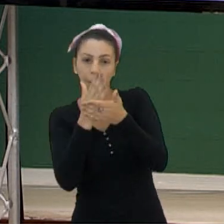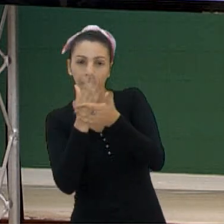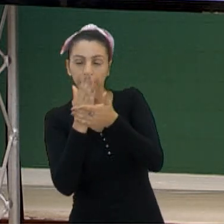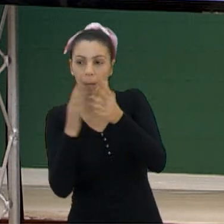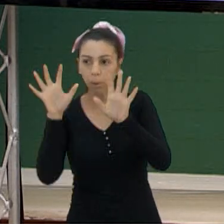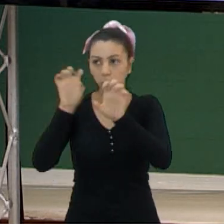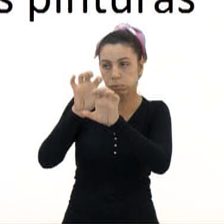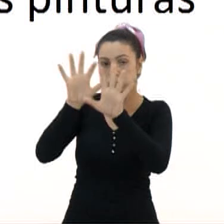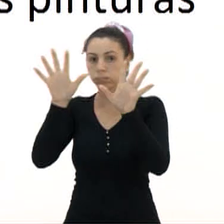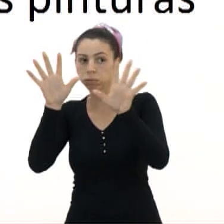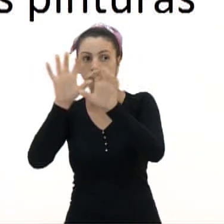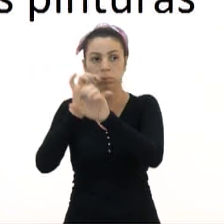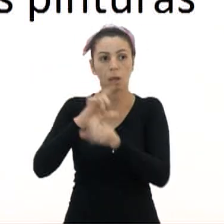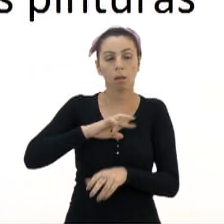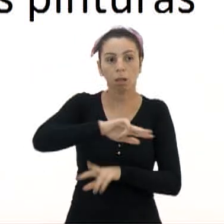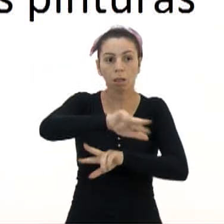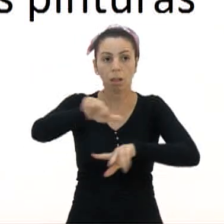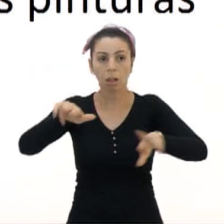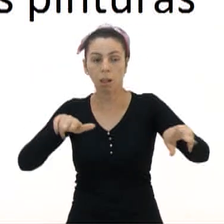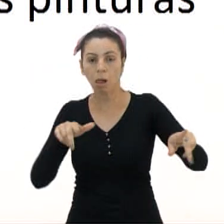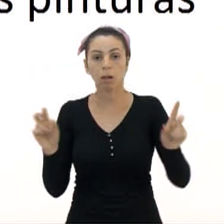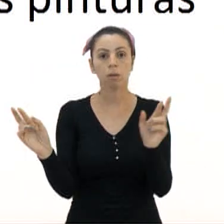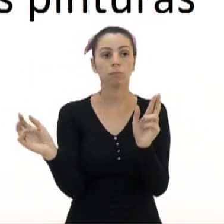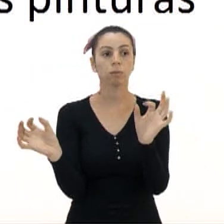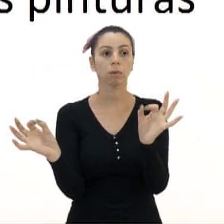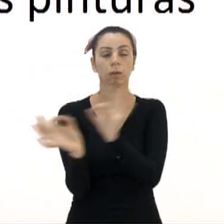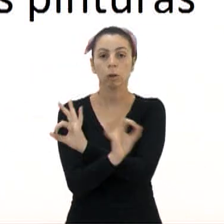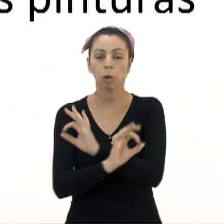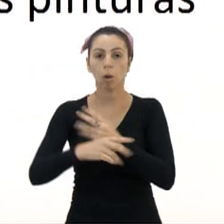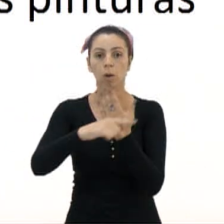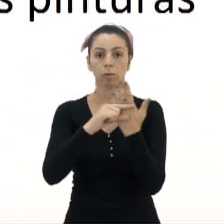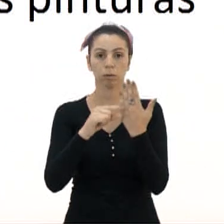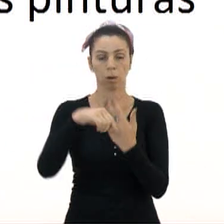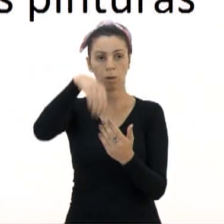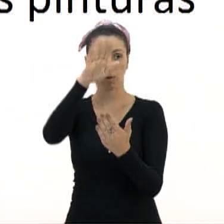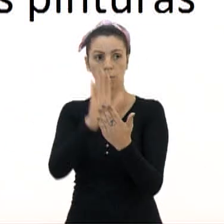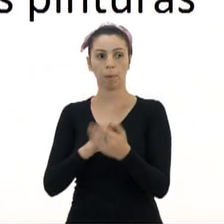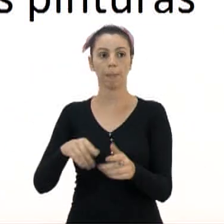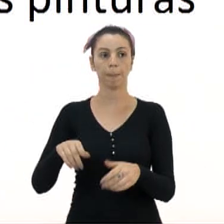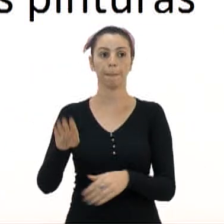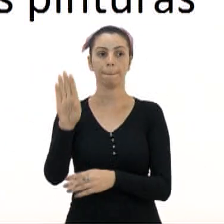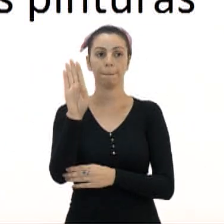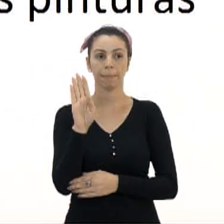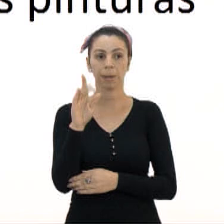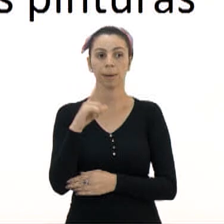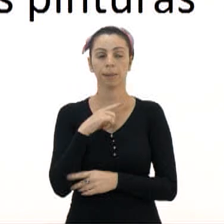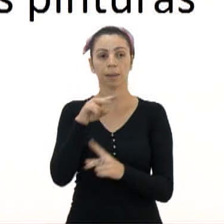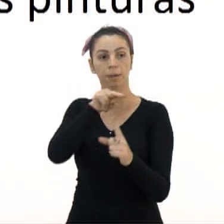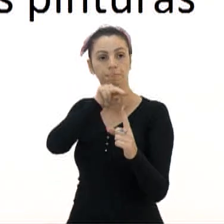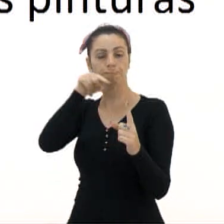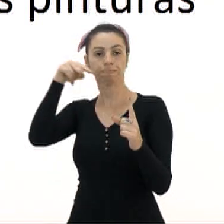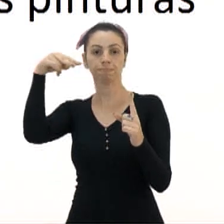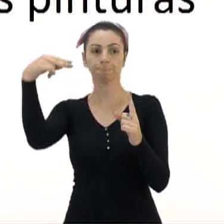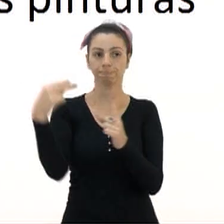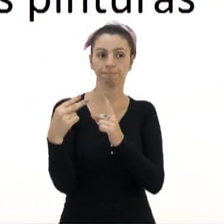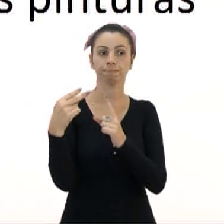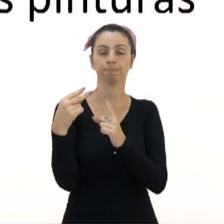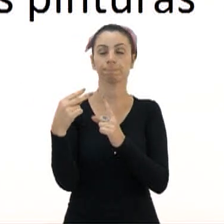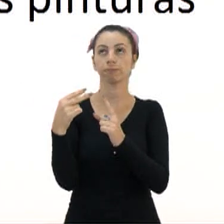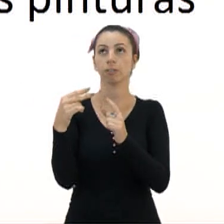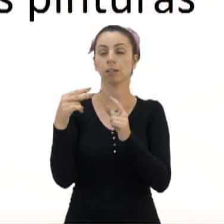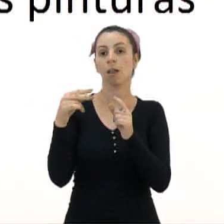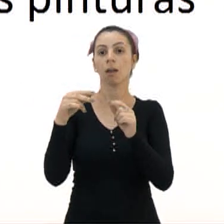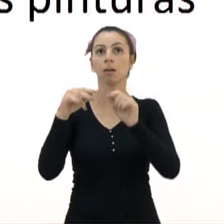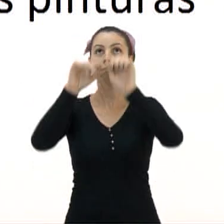áreas de luminosidade das suas obras. B. Fez grande perspectiva nas suas pinturas, alongando tetos